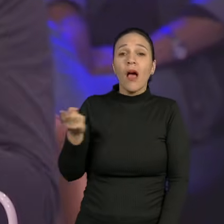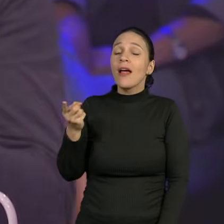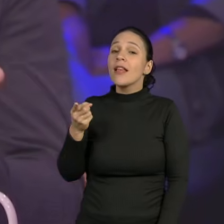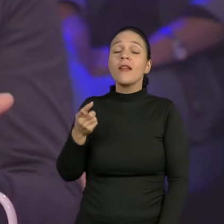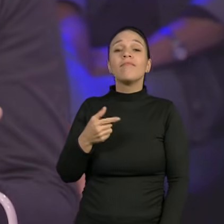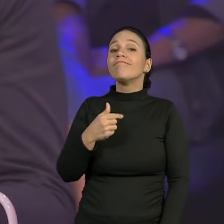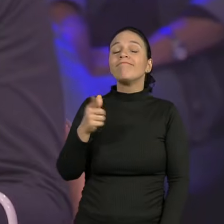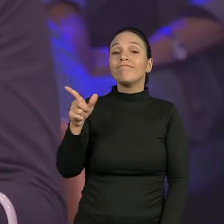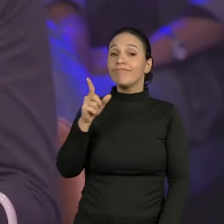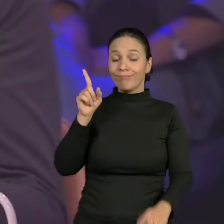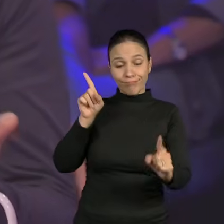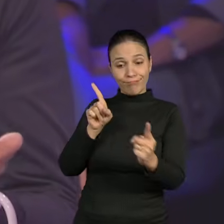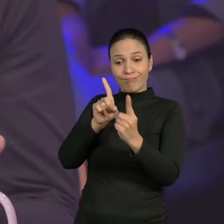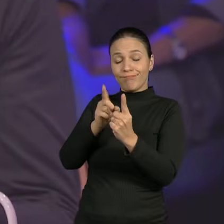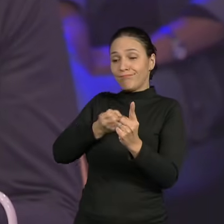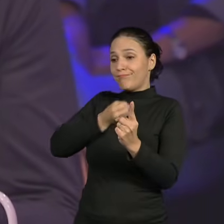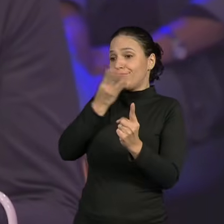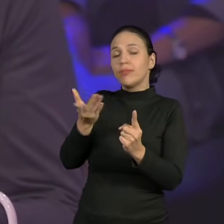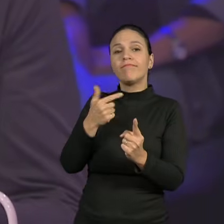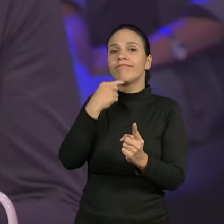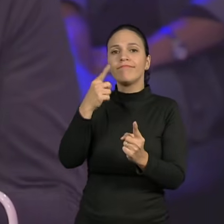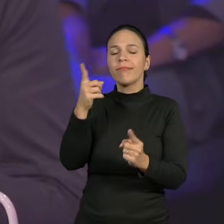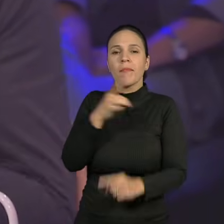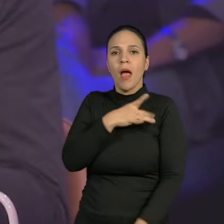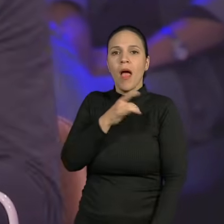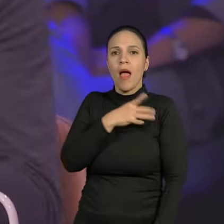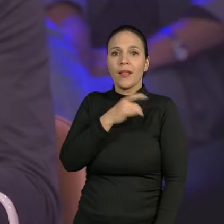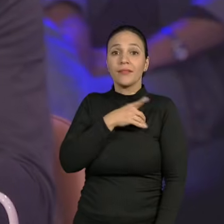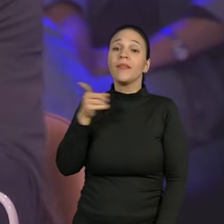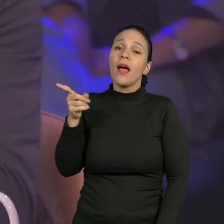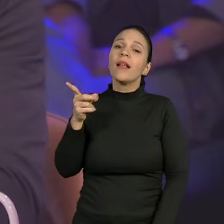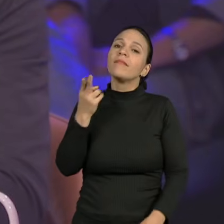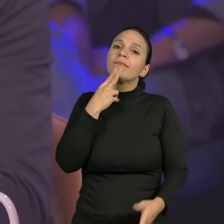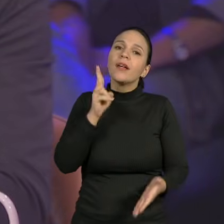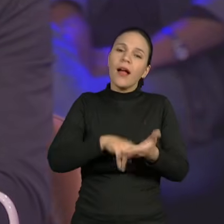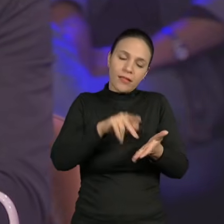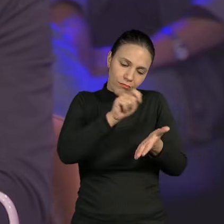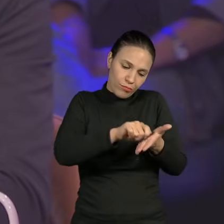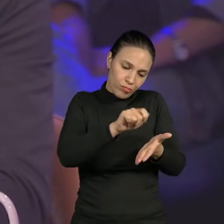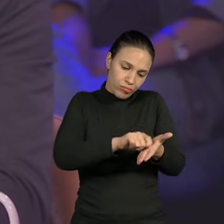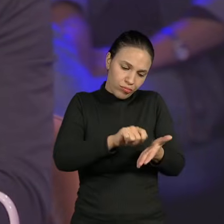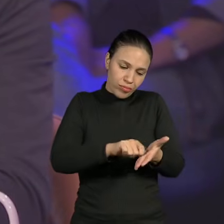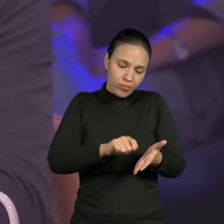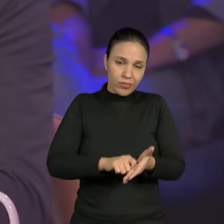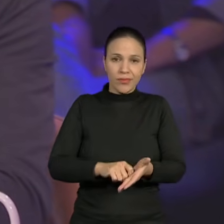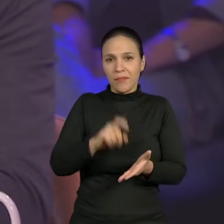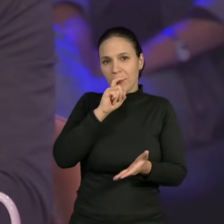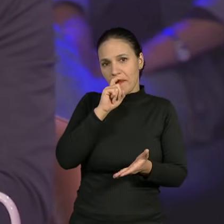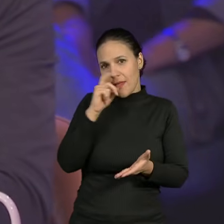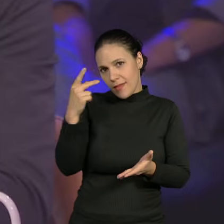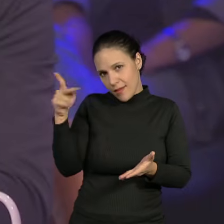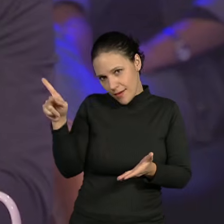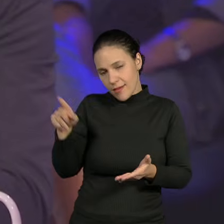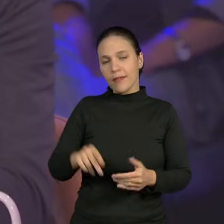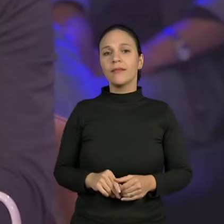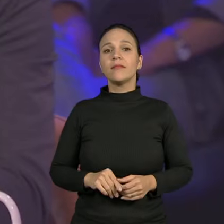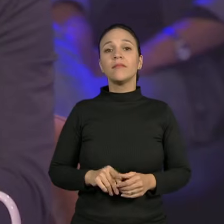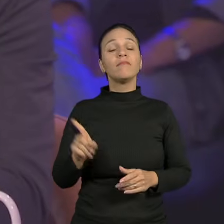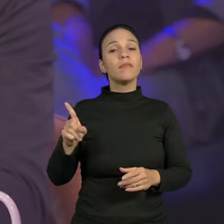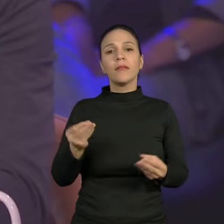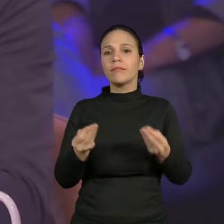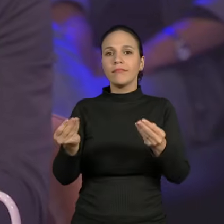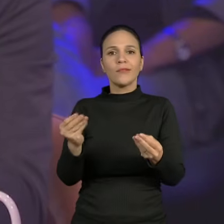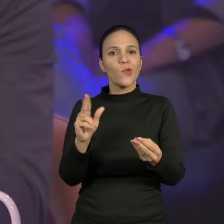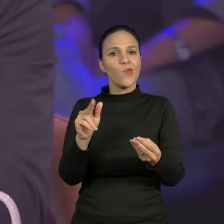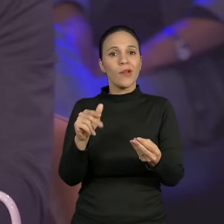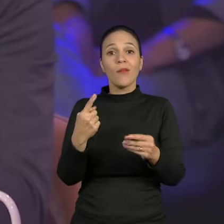não conseguia dizer isso para o pai, ele tinha medo do pai. Kafka escreve essa carta ao pai dele, que nunca foi